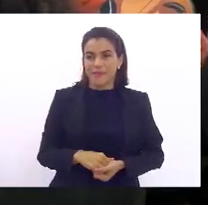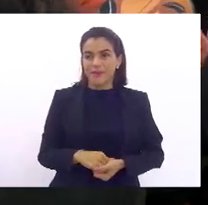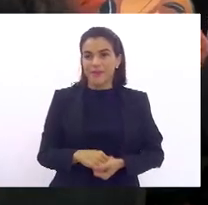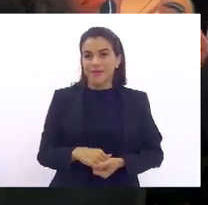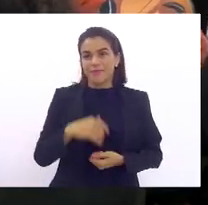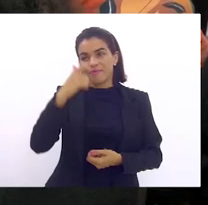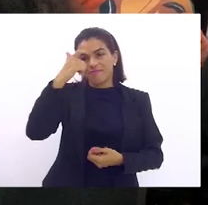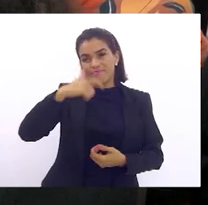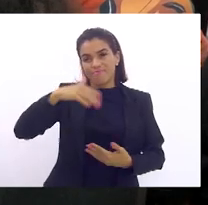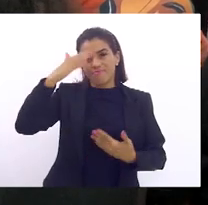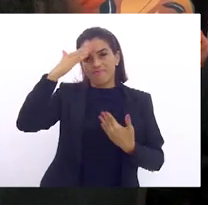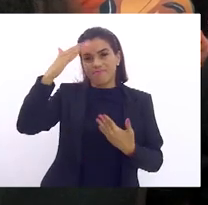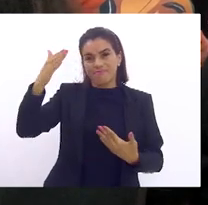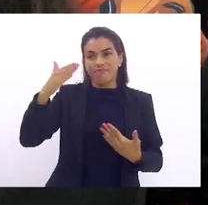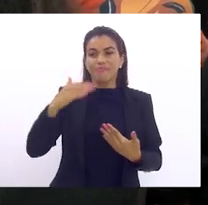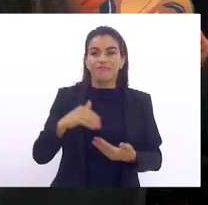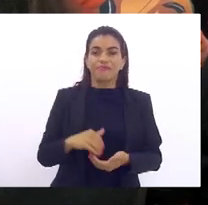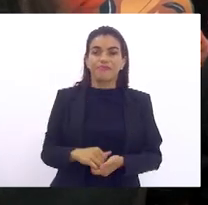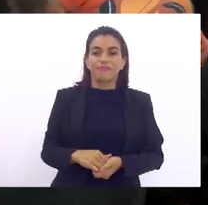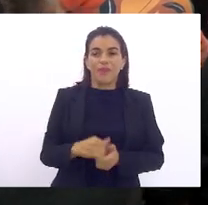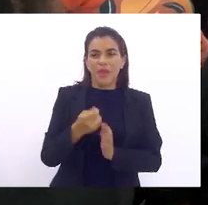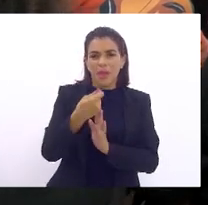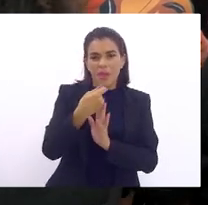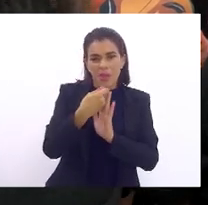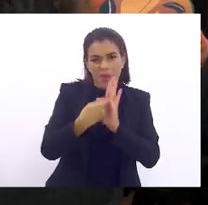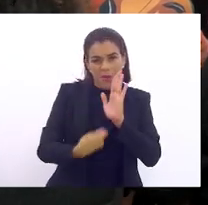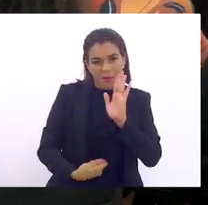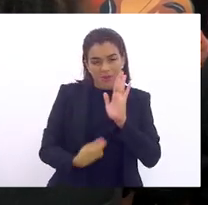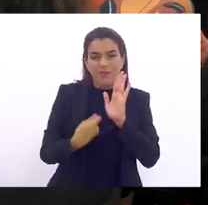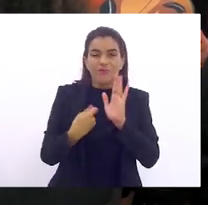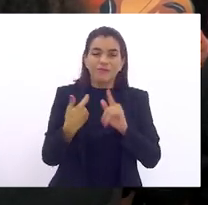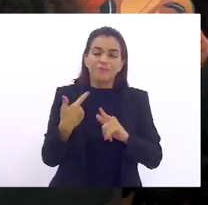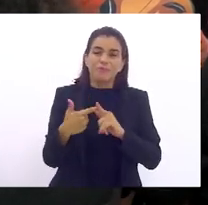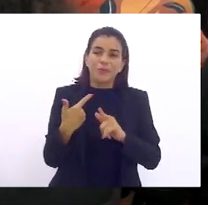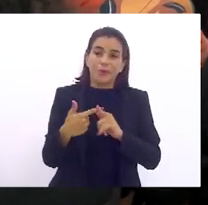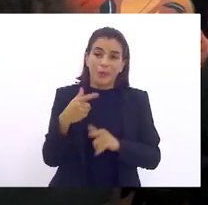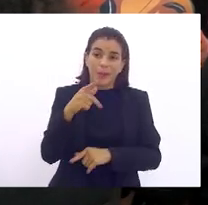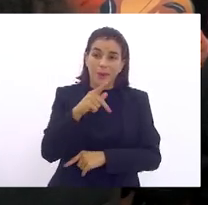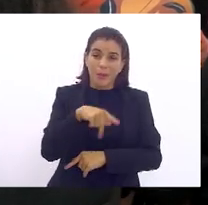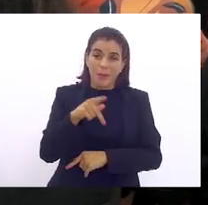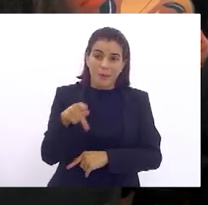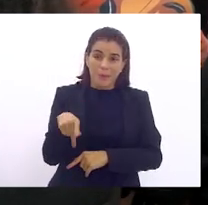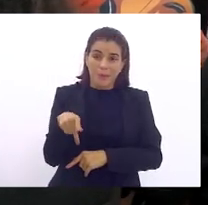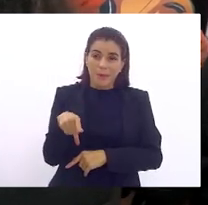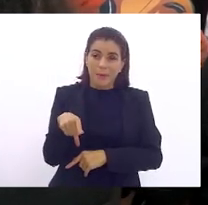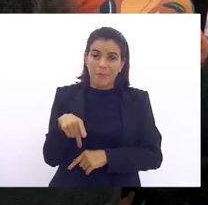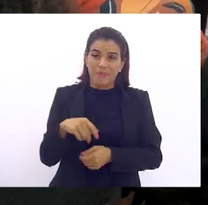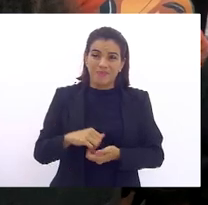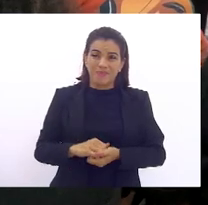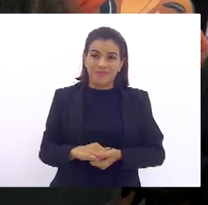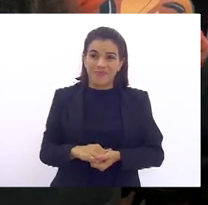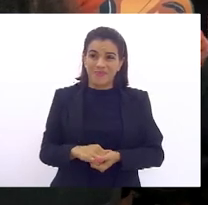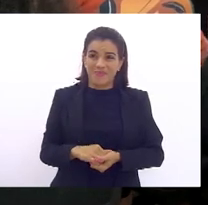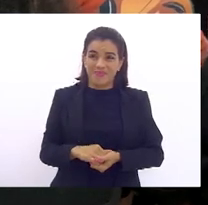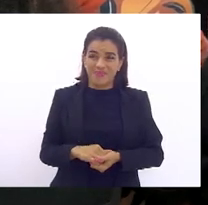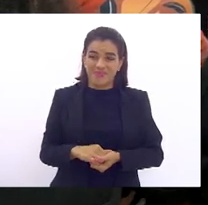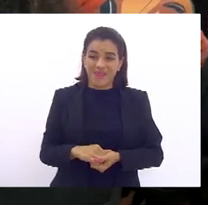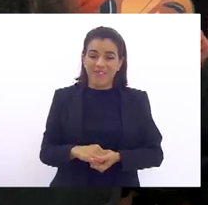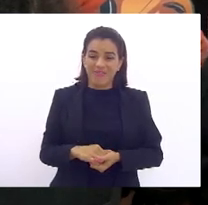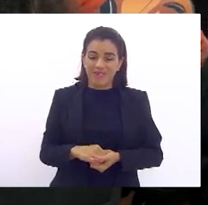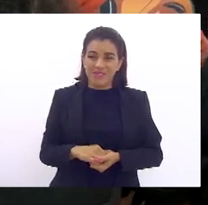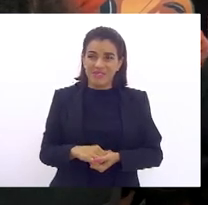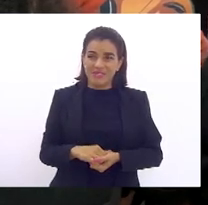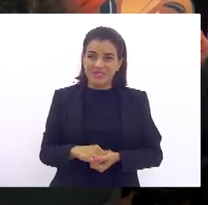agradeço então eu escrevi aqui umas palavras porque professor é um problema né Tem uma questão aí do dos